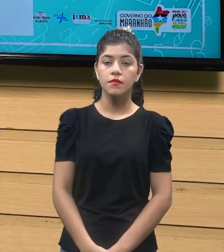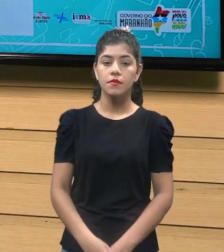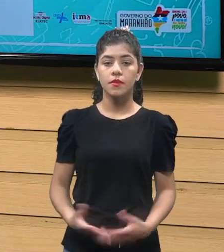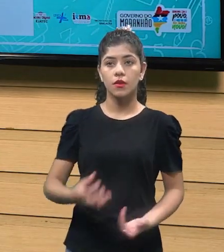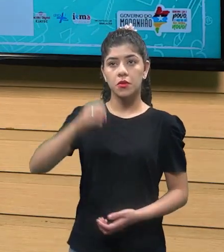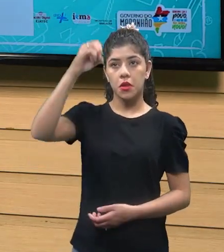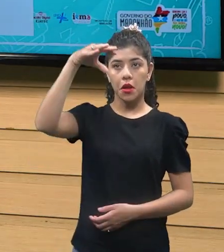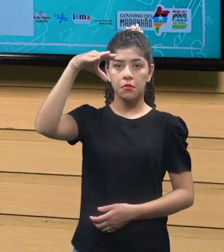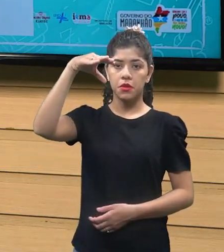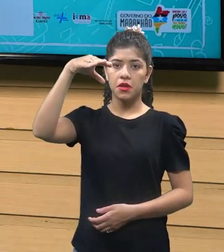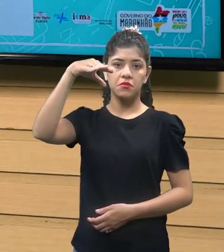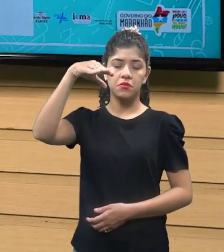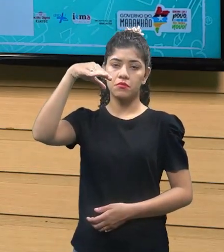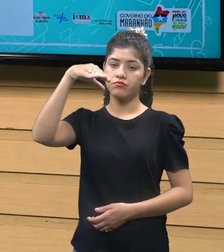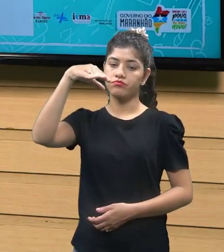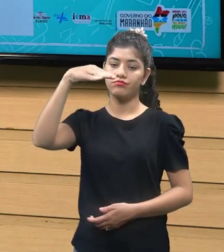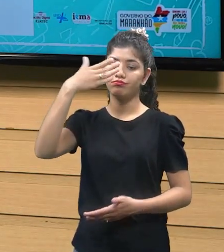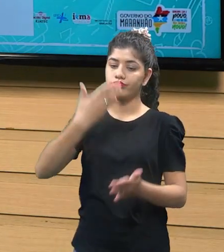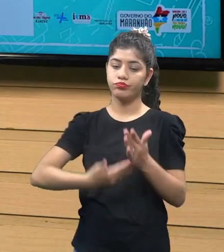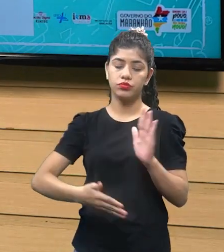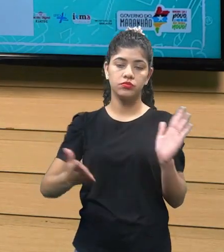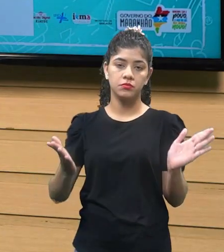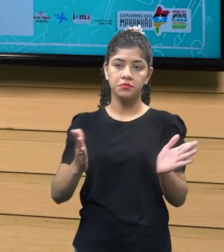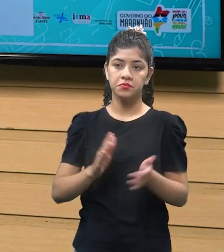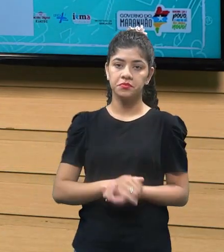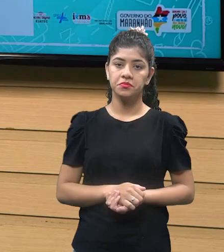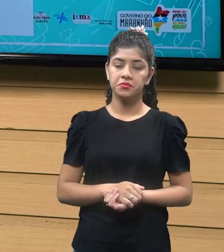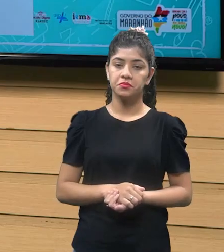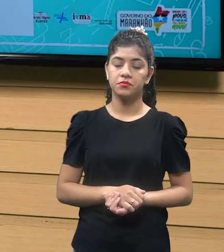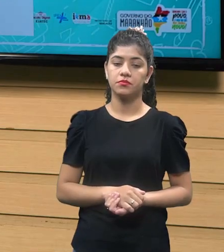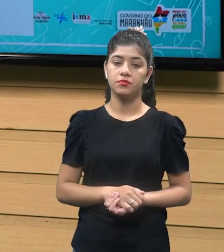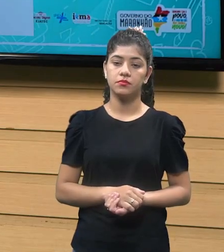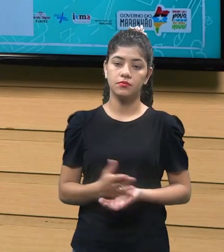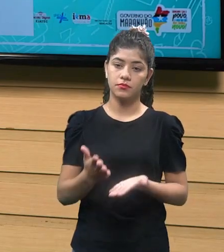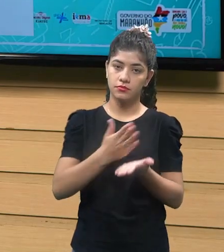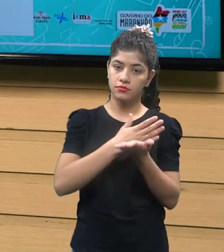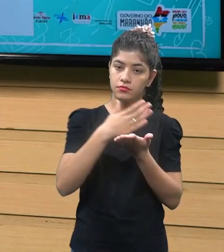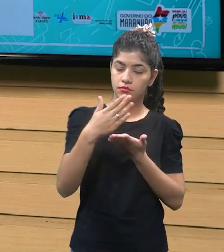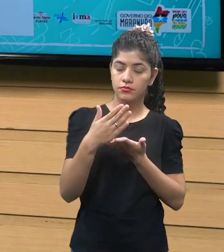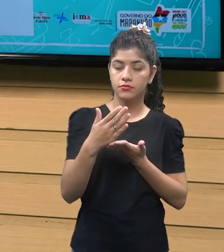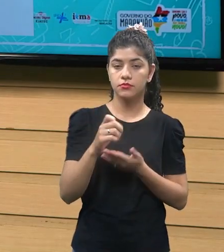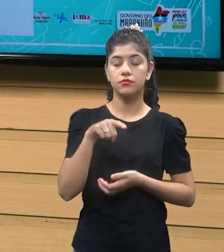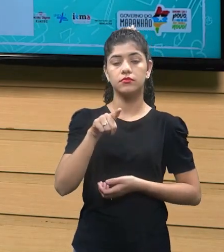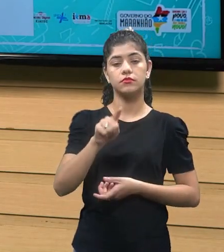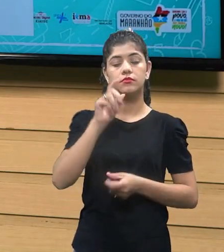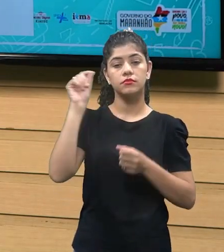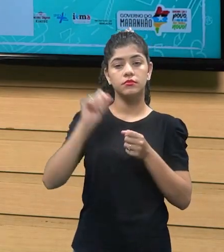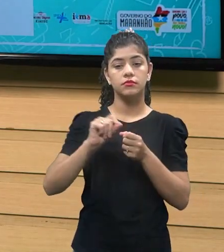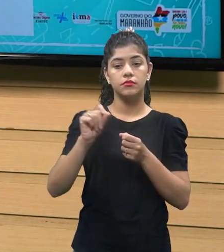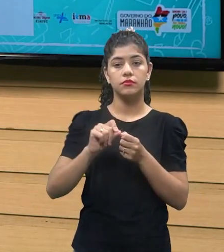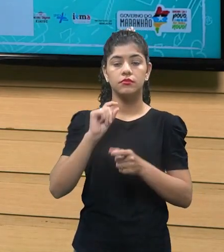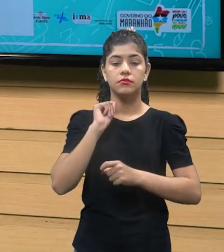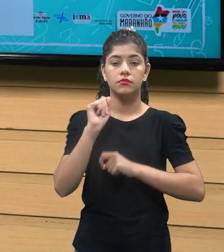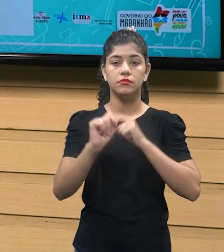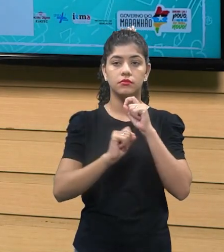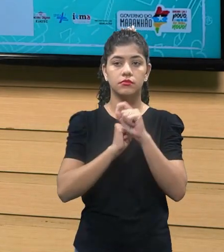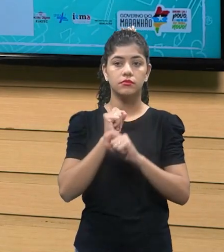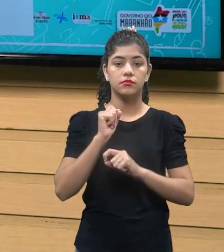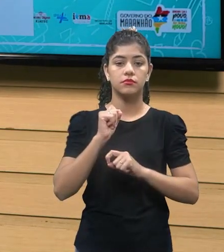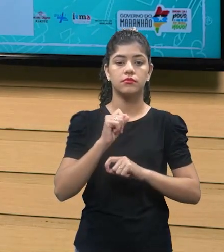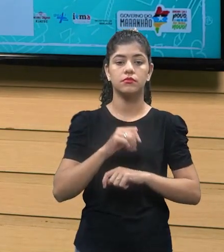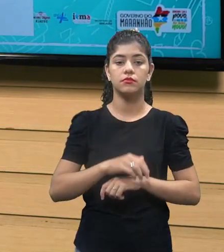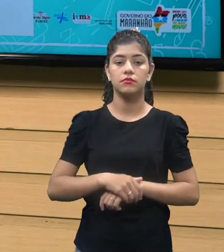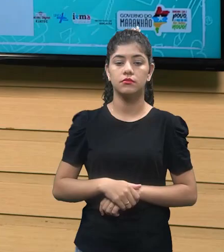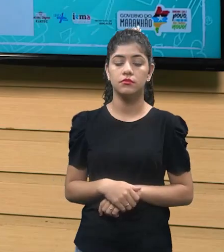funciona. Então, ali é o início do nosso algoritmo. Quando você vai fazer, tá, o